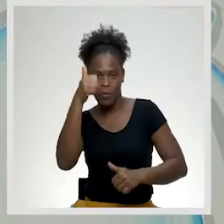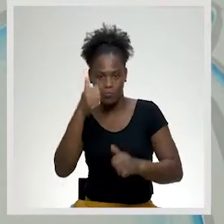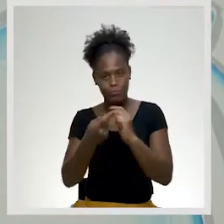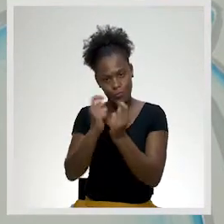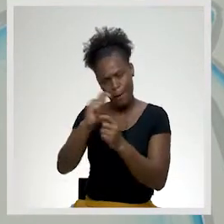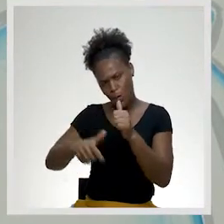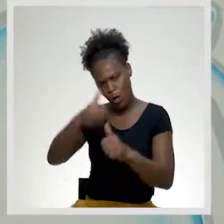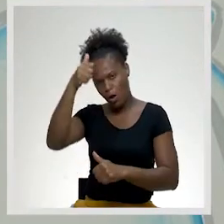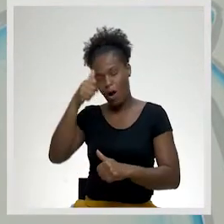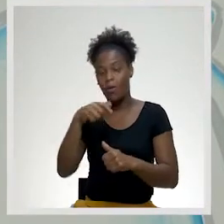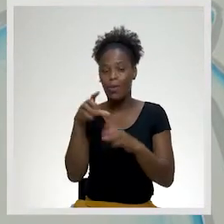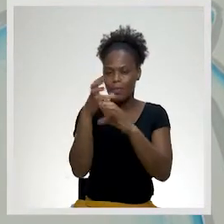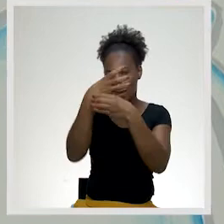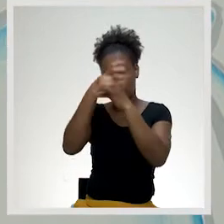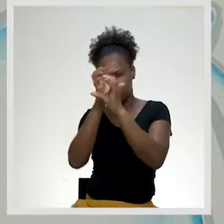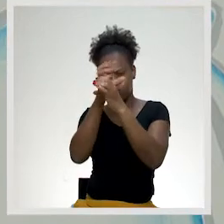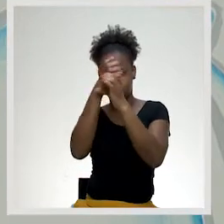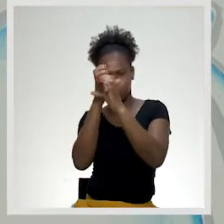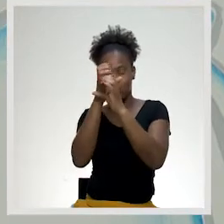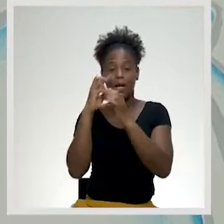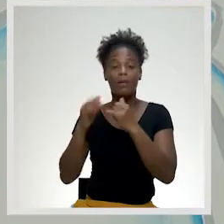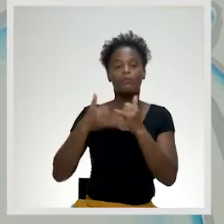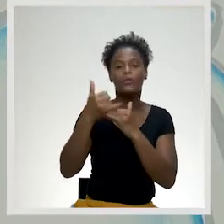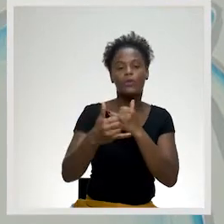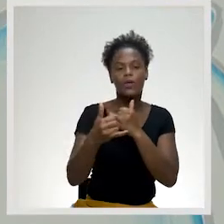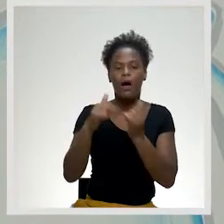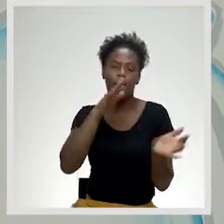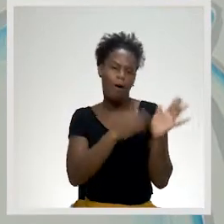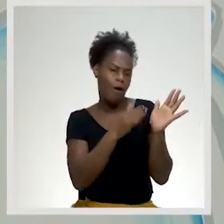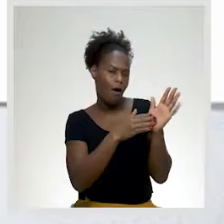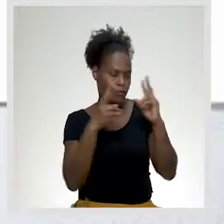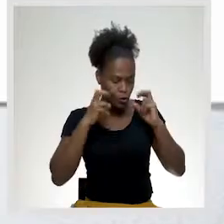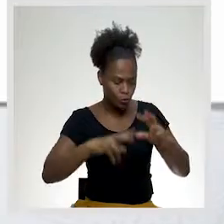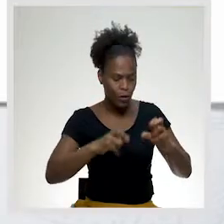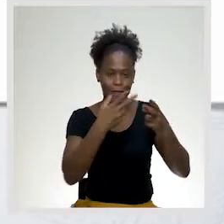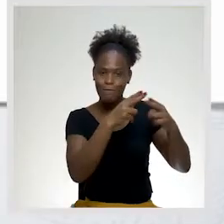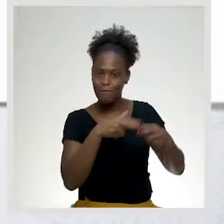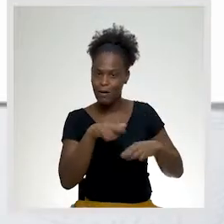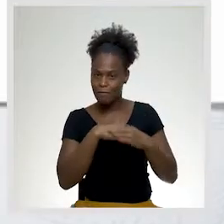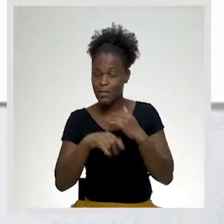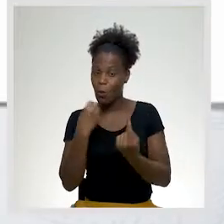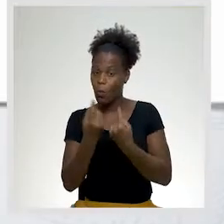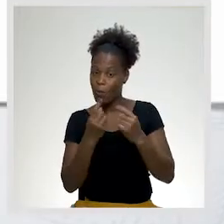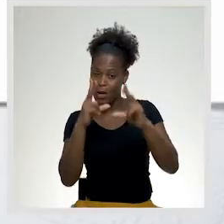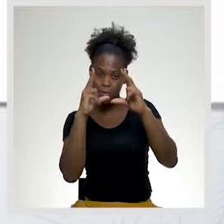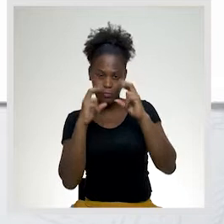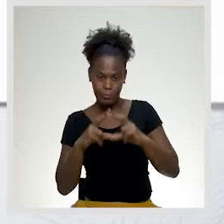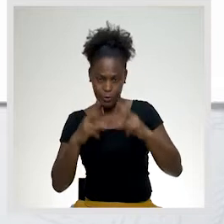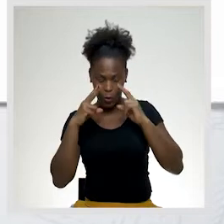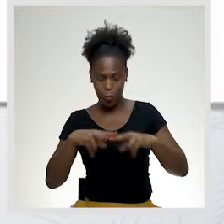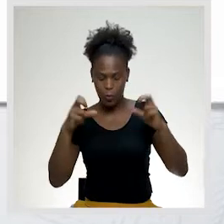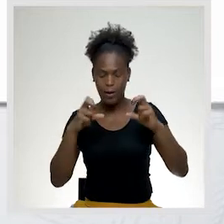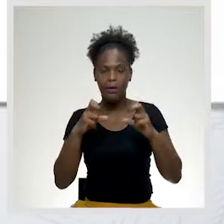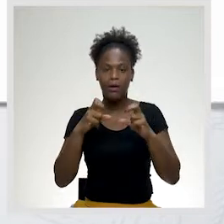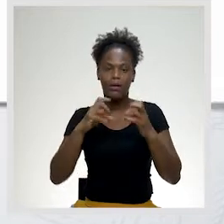o telescópio. Daí, ele acabou por fazer várias descobertas. Uma das descobertas, o planeta